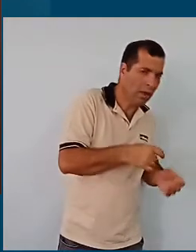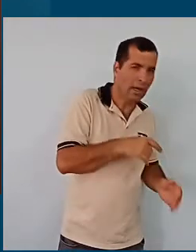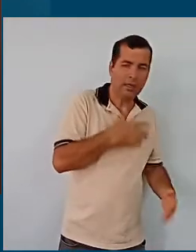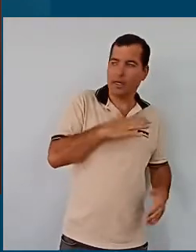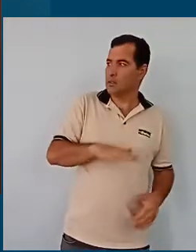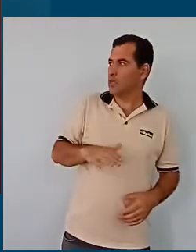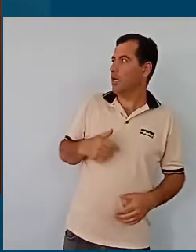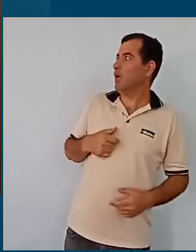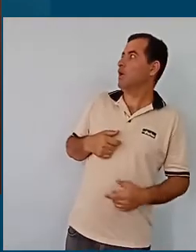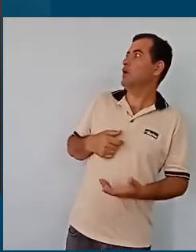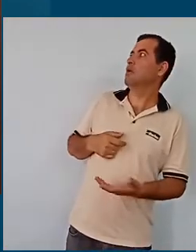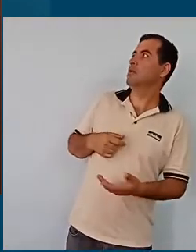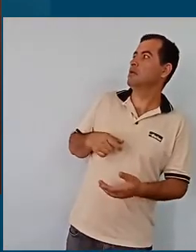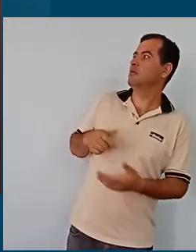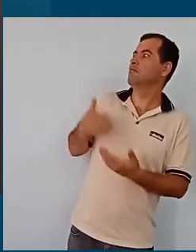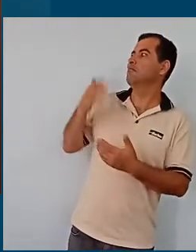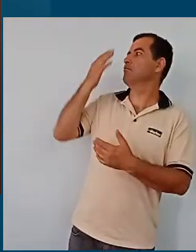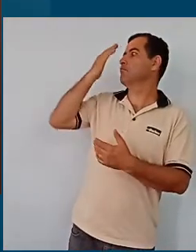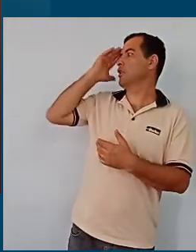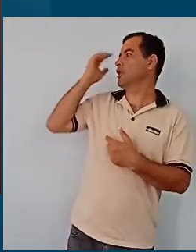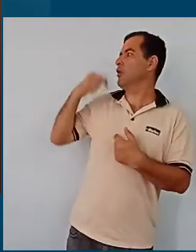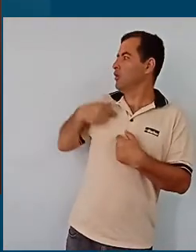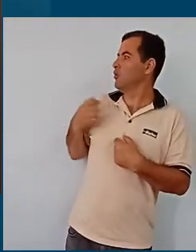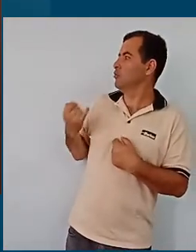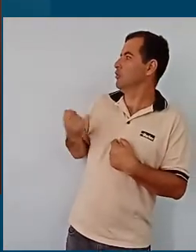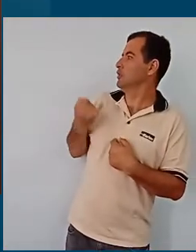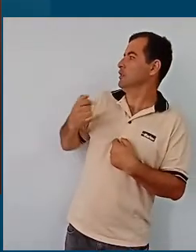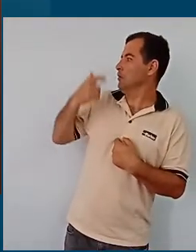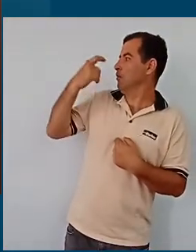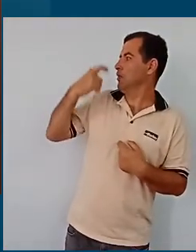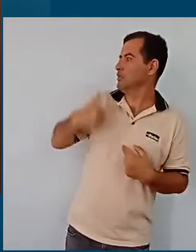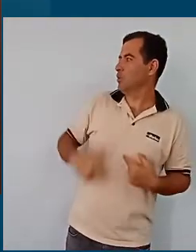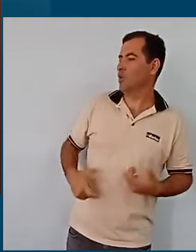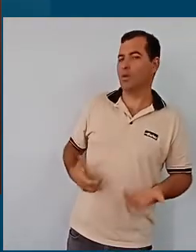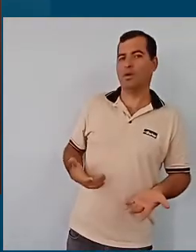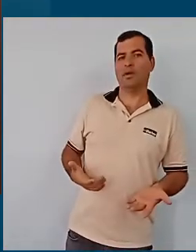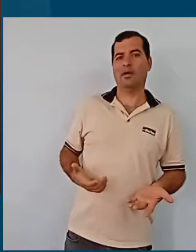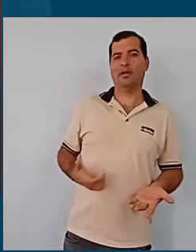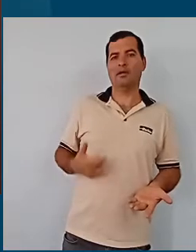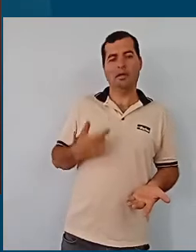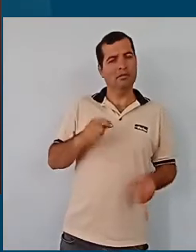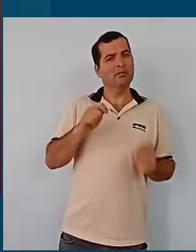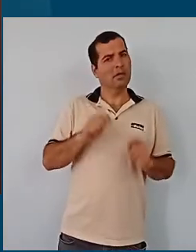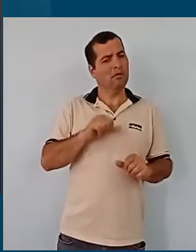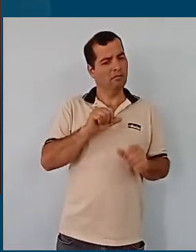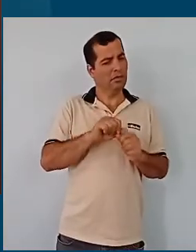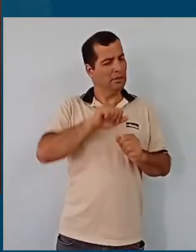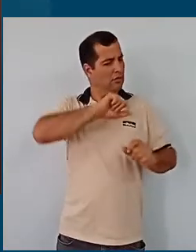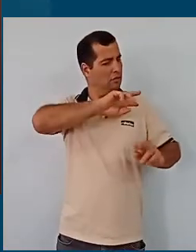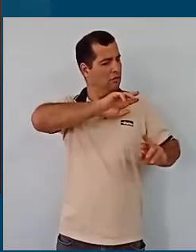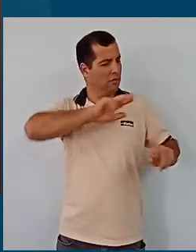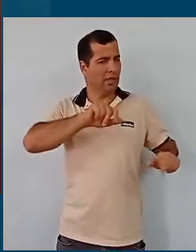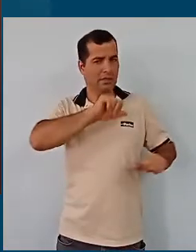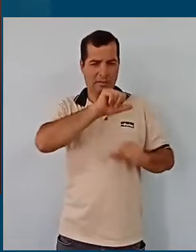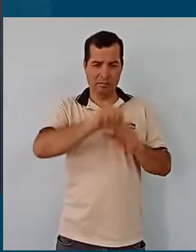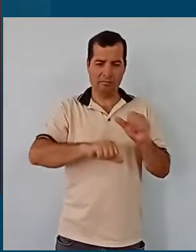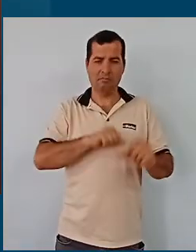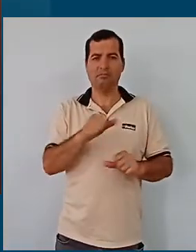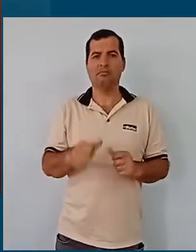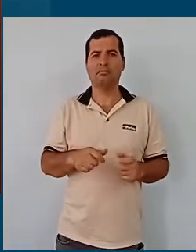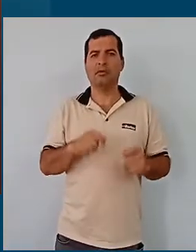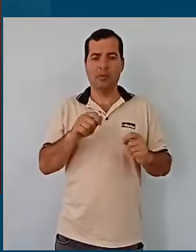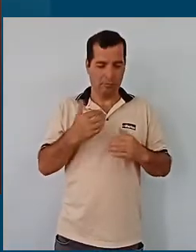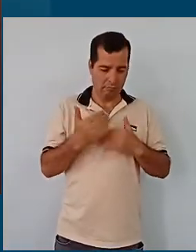para a criança que ela é importante, que ela é alguém, que ela faz diferença, e tudo isso é impulsionador dos